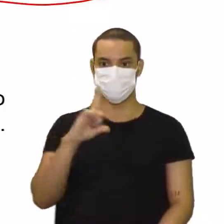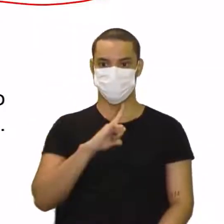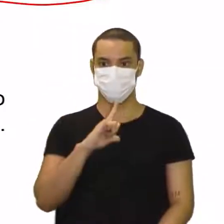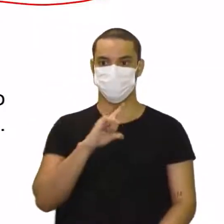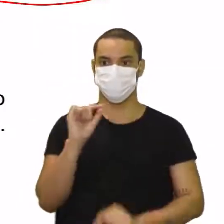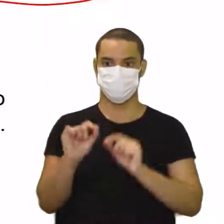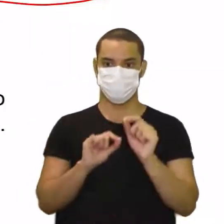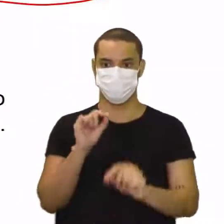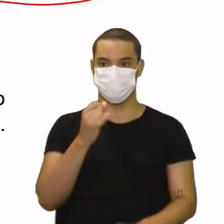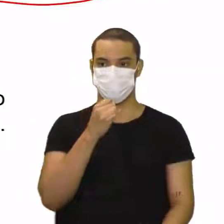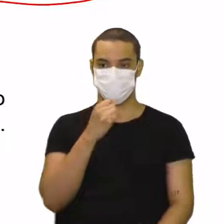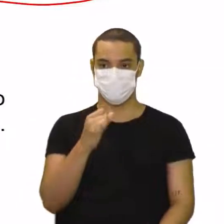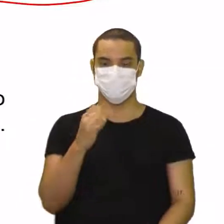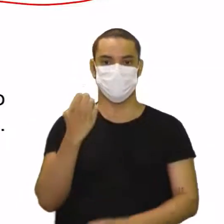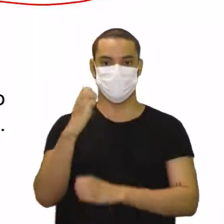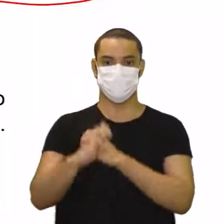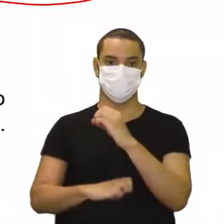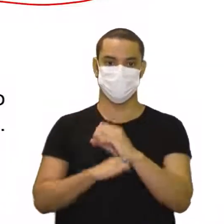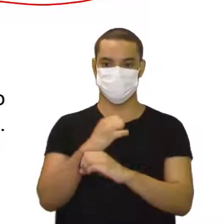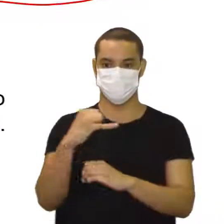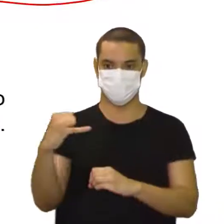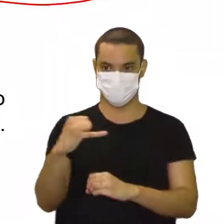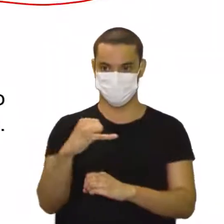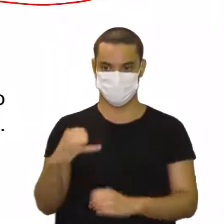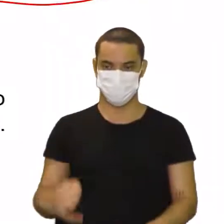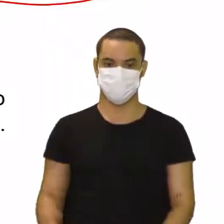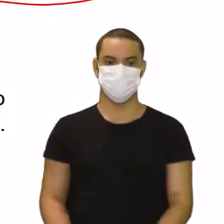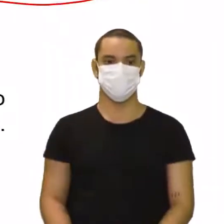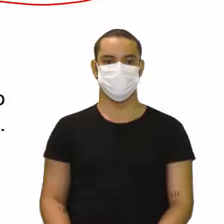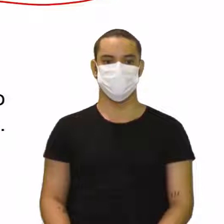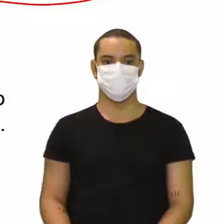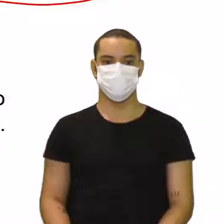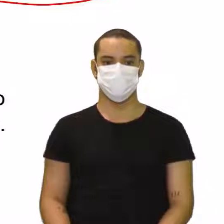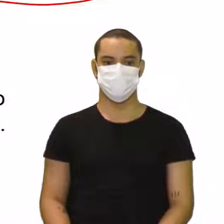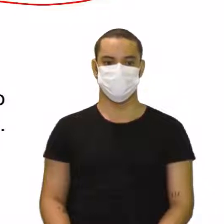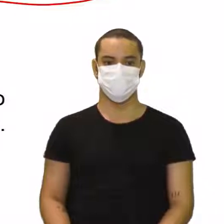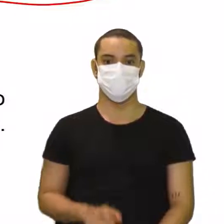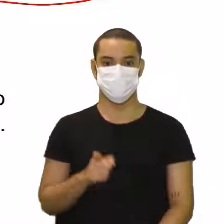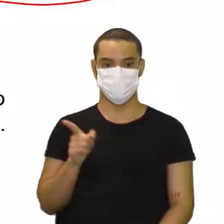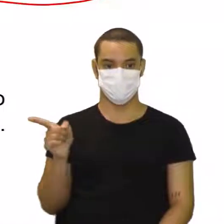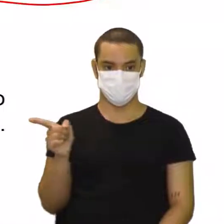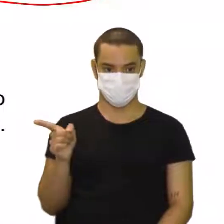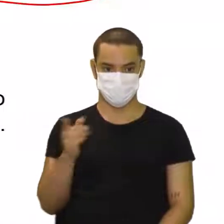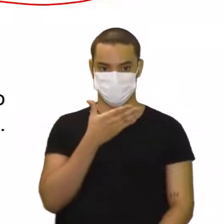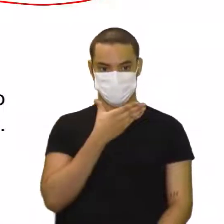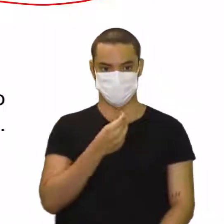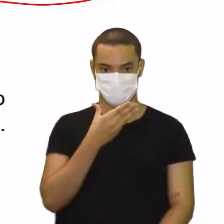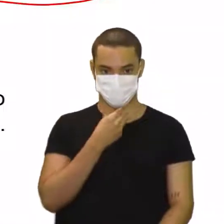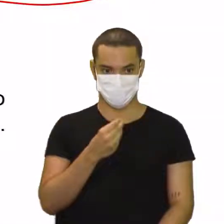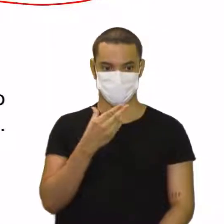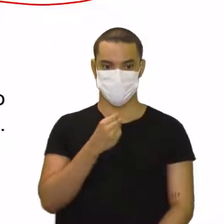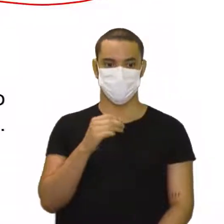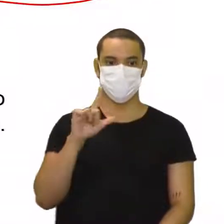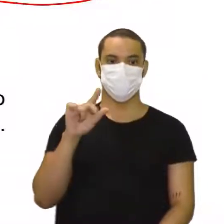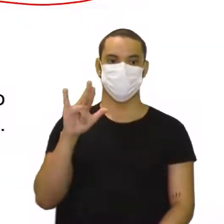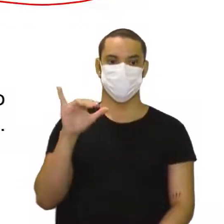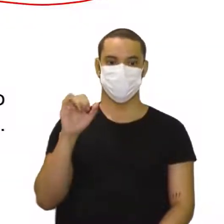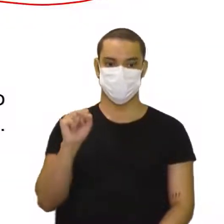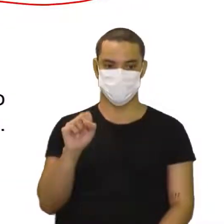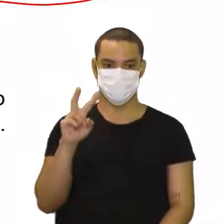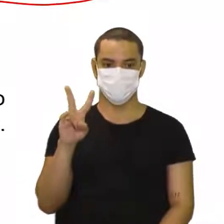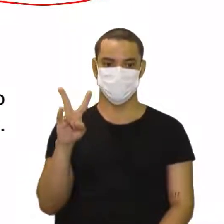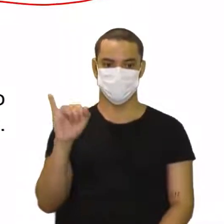ali elétrons, né? Carregados. Luiz Victor Duque de Broglie, né? Que foi